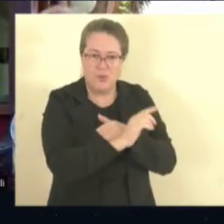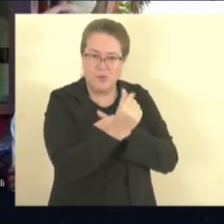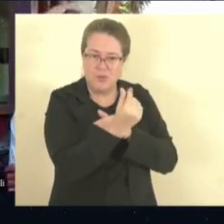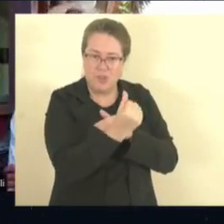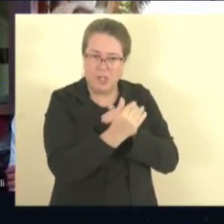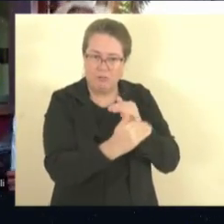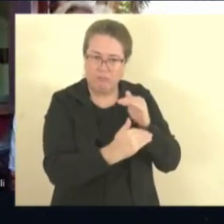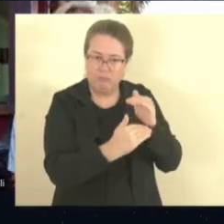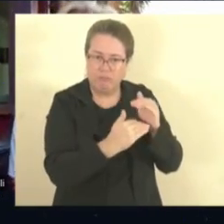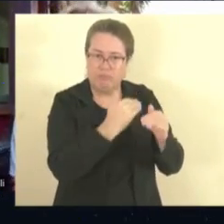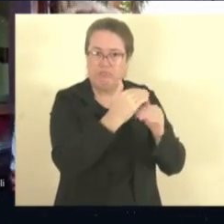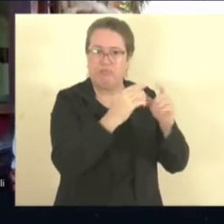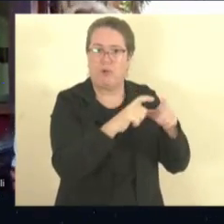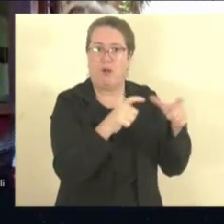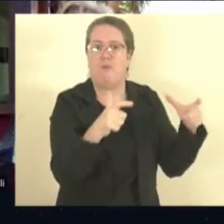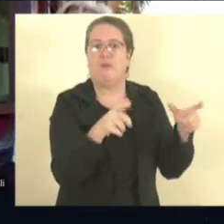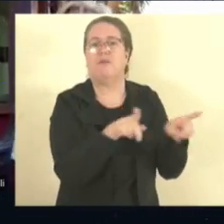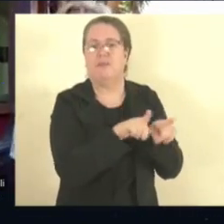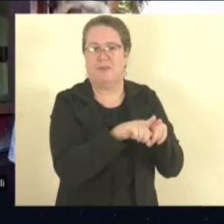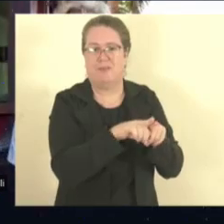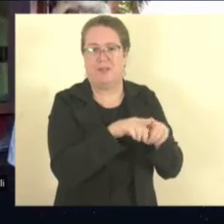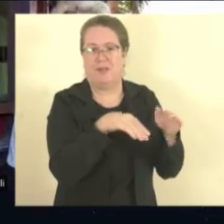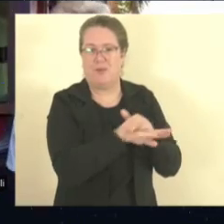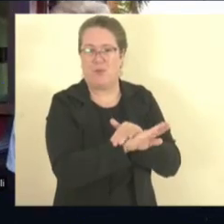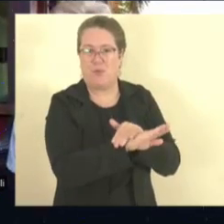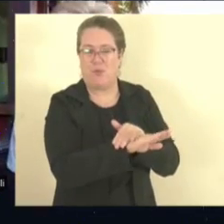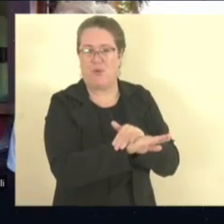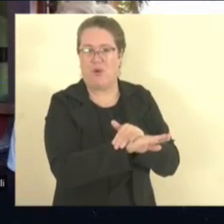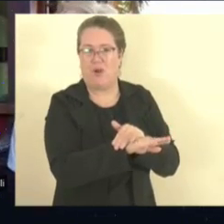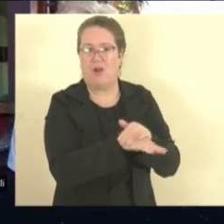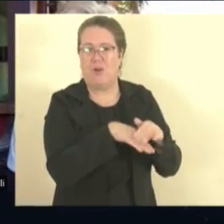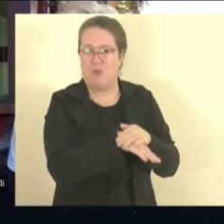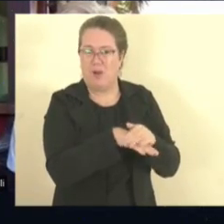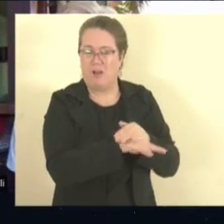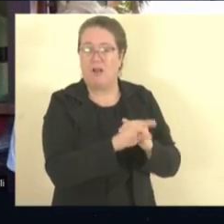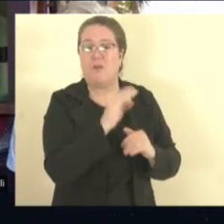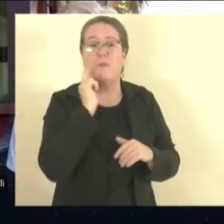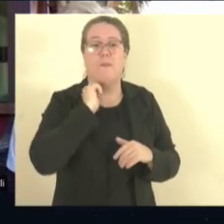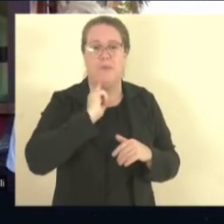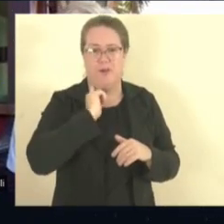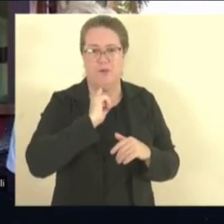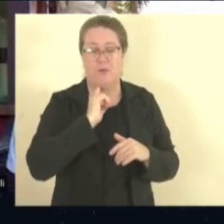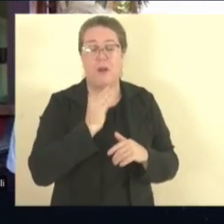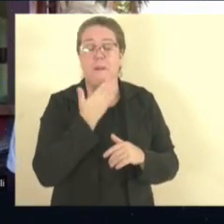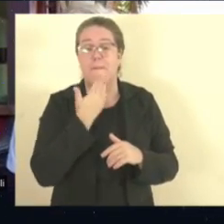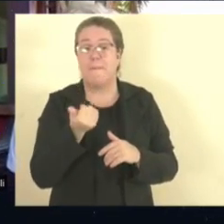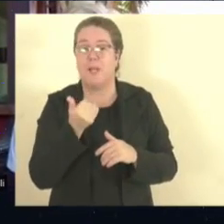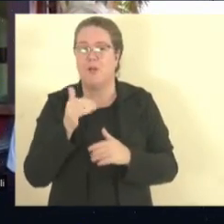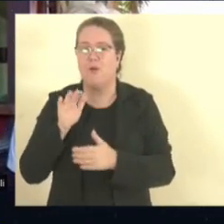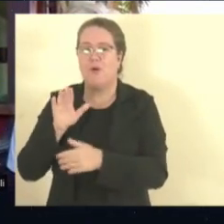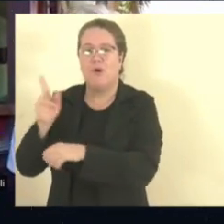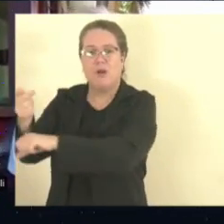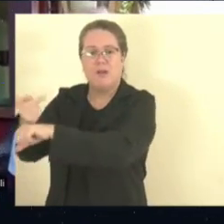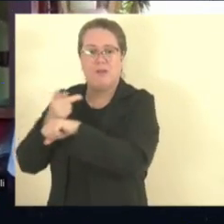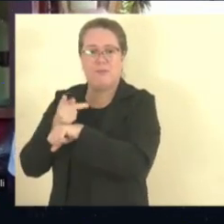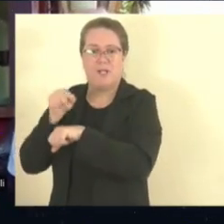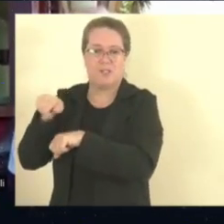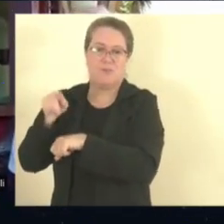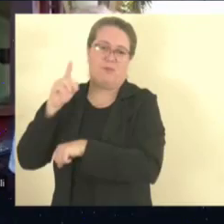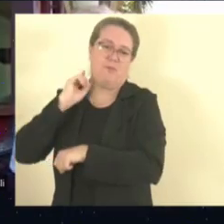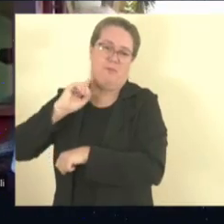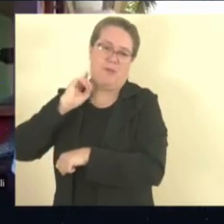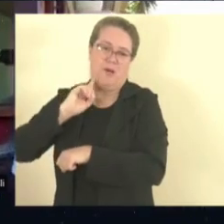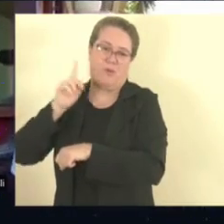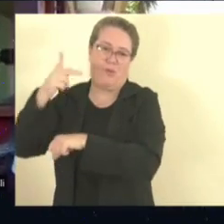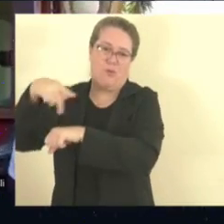pagaremos de juros ao Banco Interamericano de Desenvolvimento. Então é uma operação extremamente